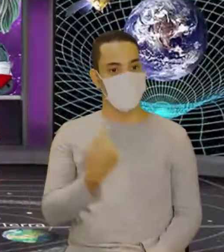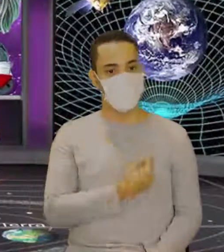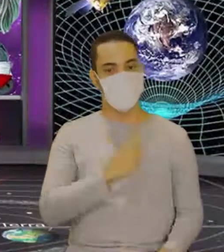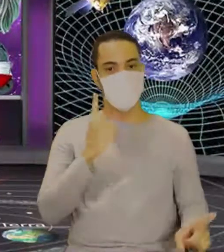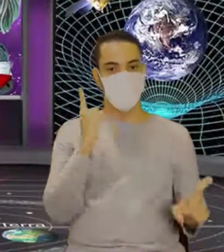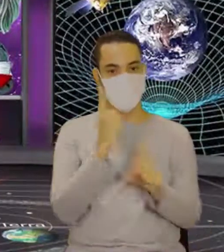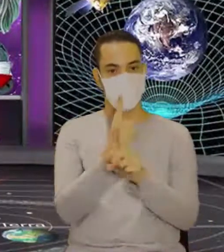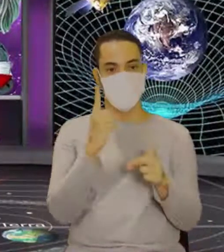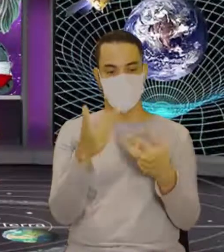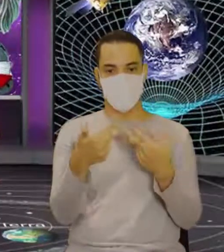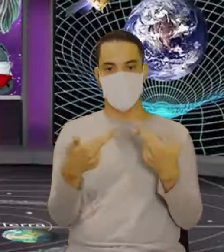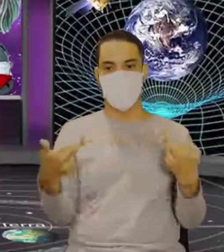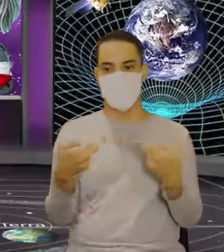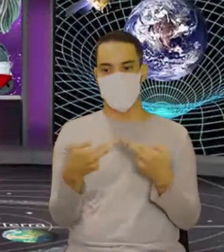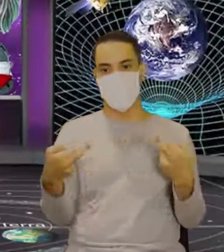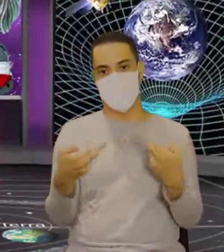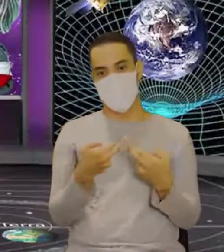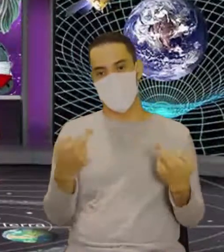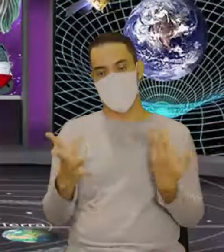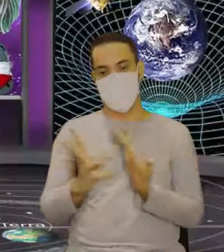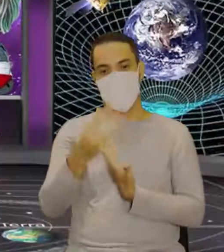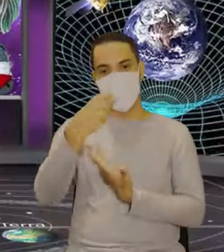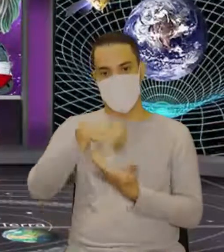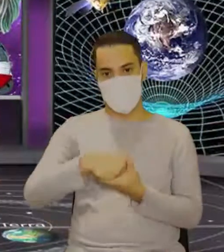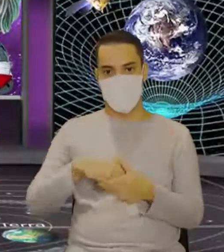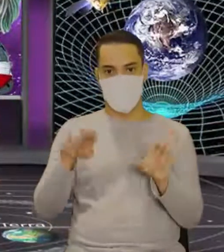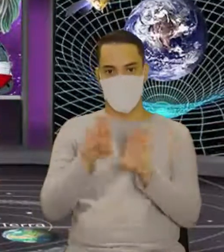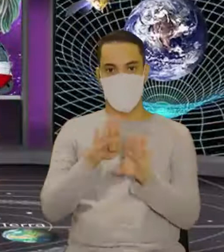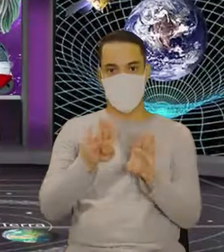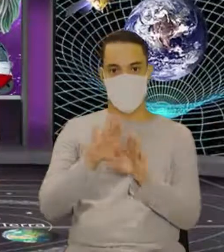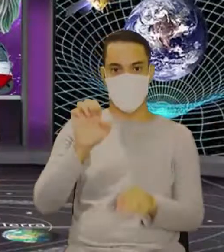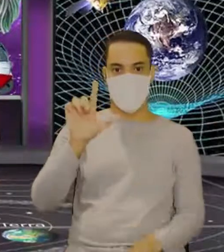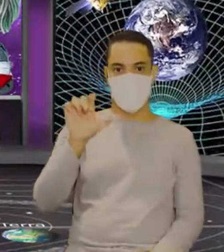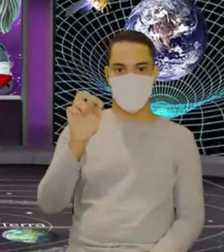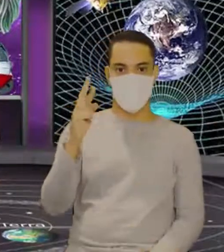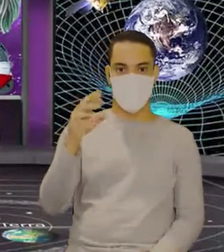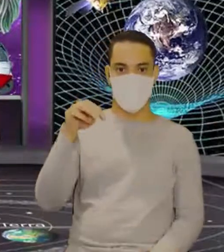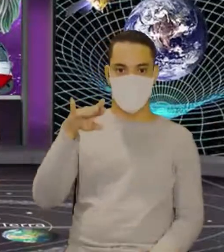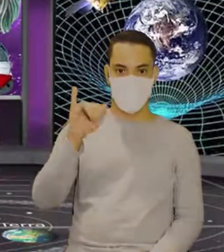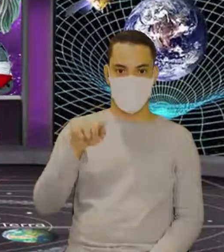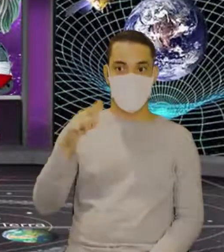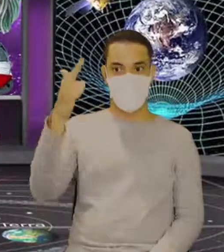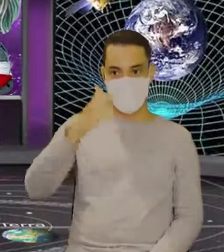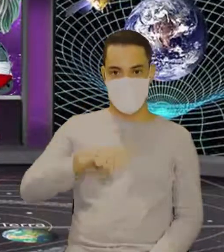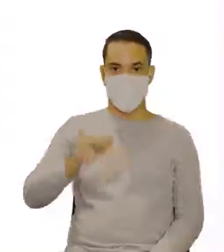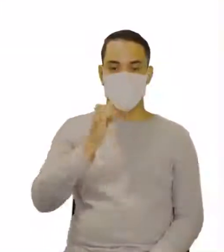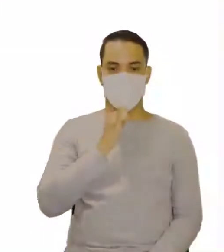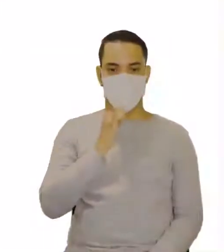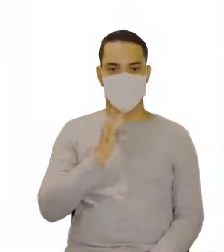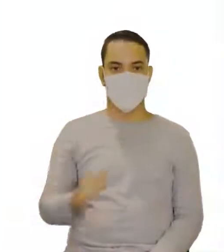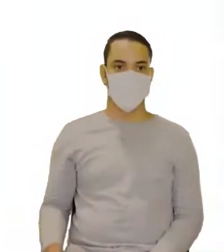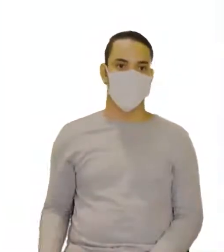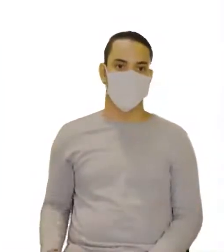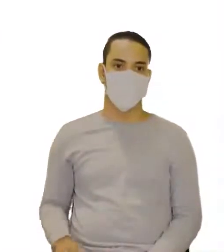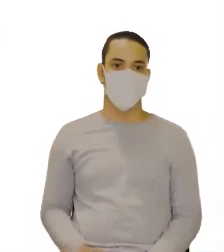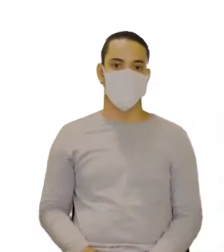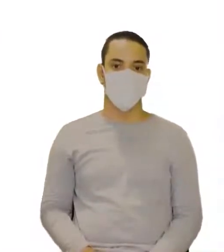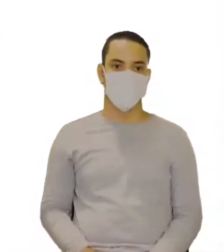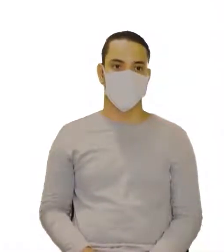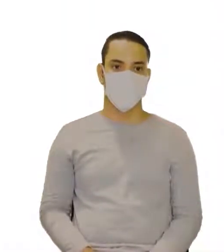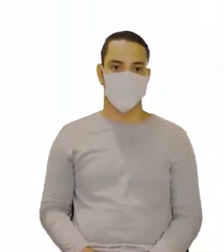nossa resistência interna e a nossa eletromotriz. Vamos fazer mais um exemplo? Vamos lá, olha só. No